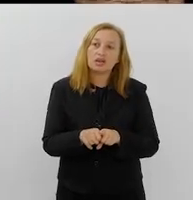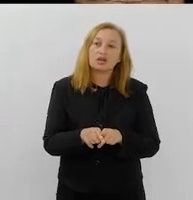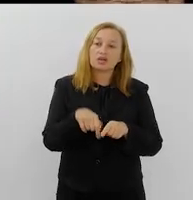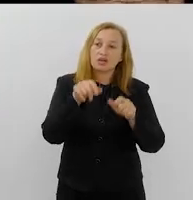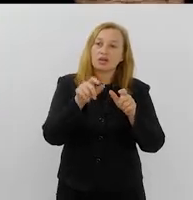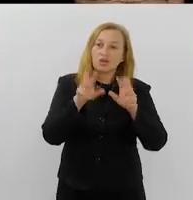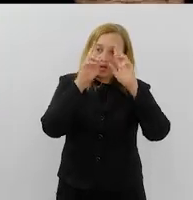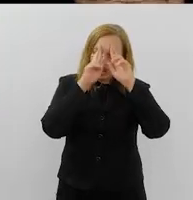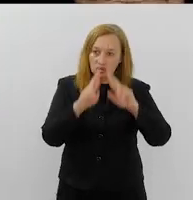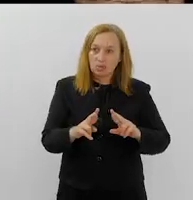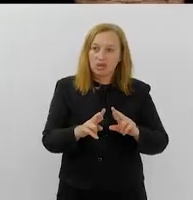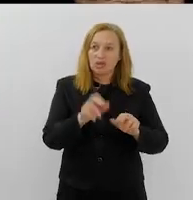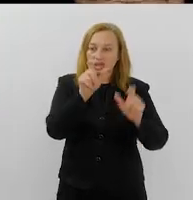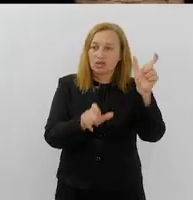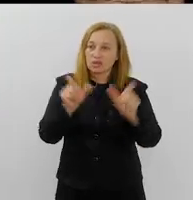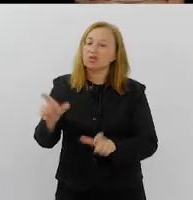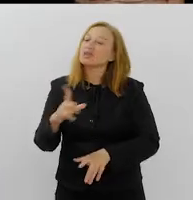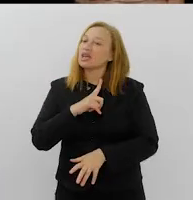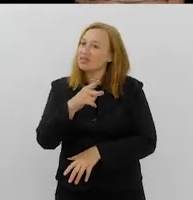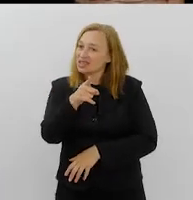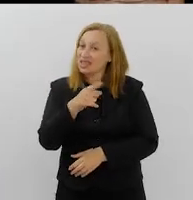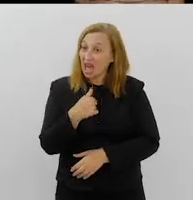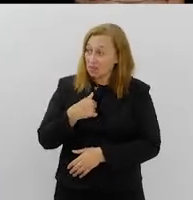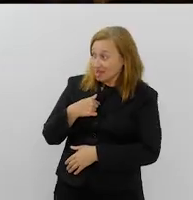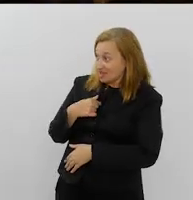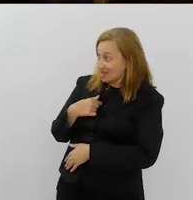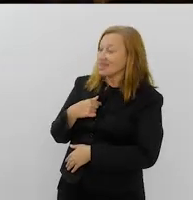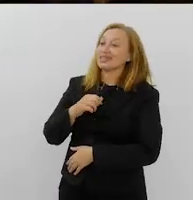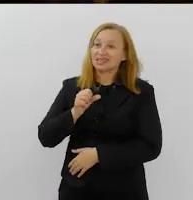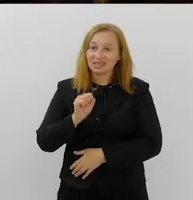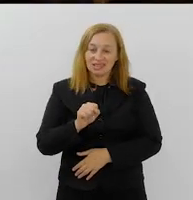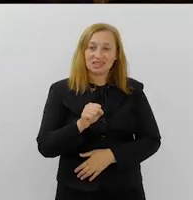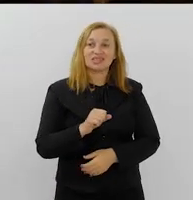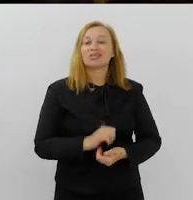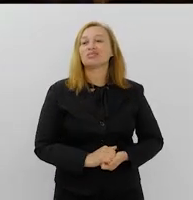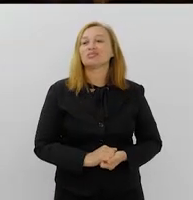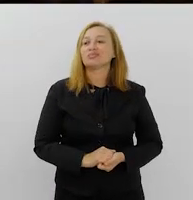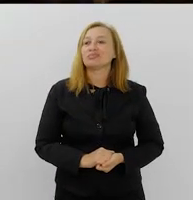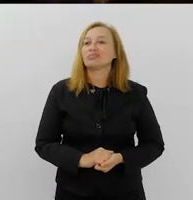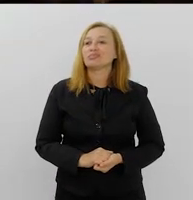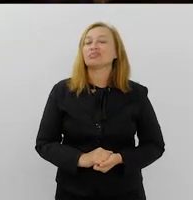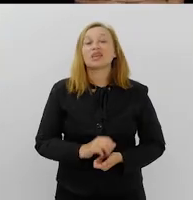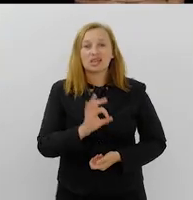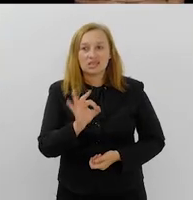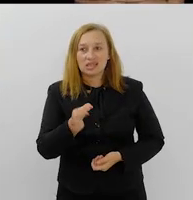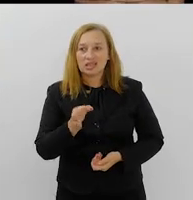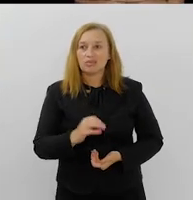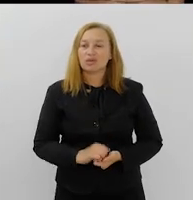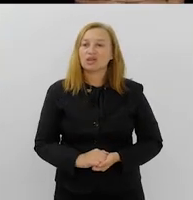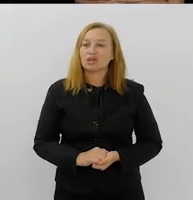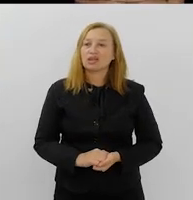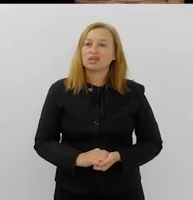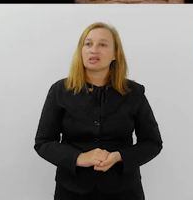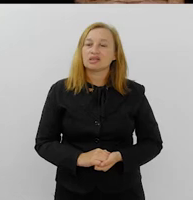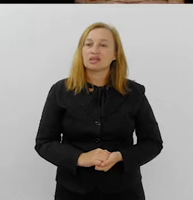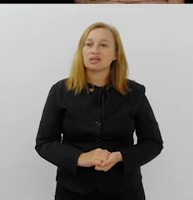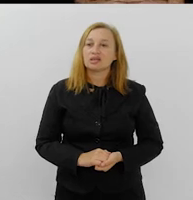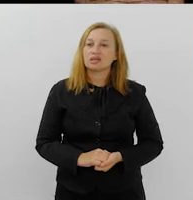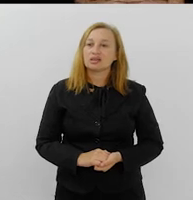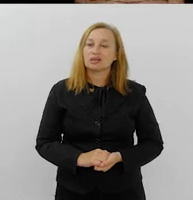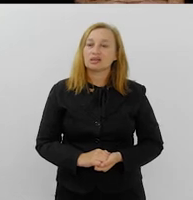também no respeito que as pessoas têm a você. A mim? E eu acho que advém disso,